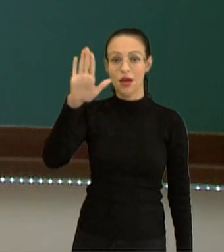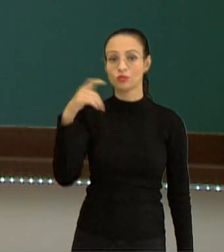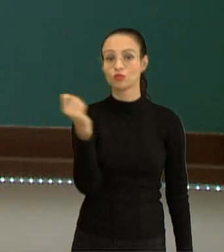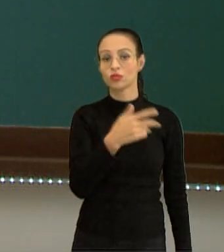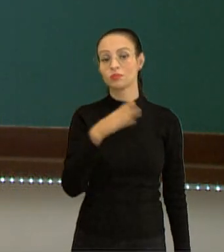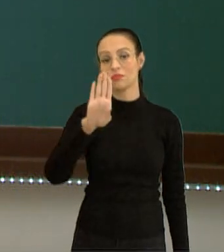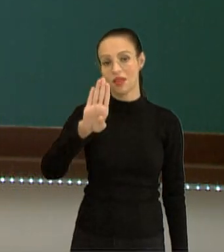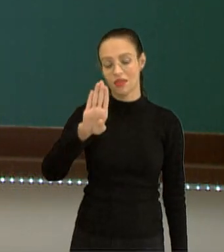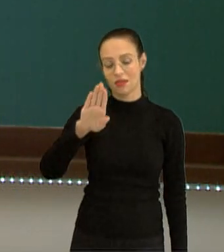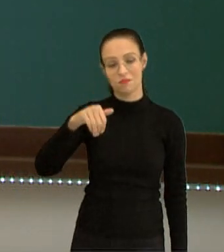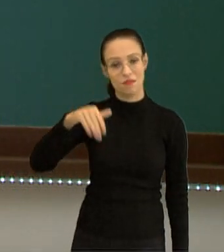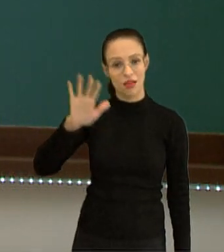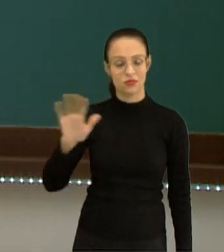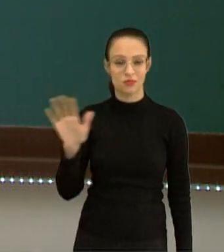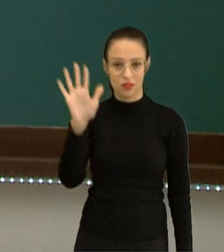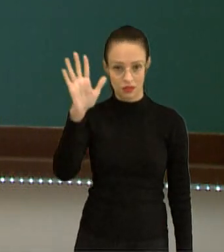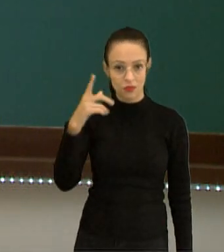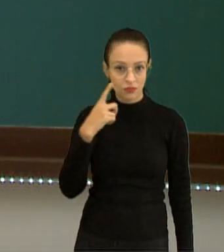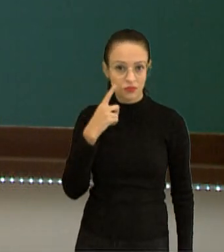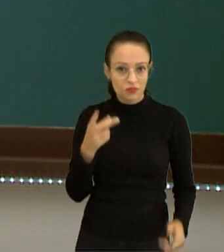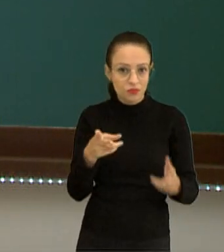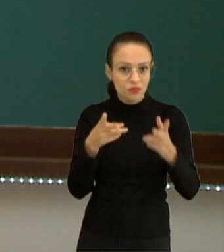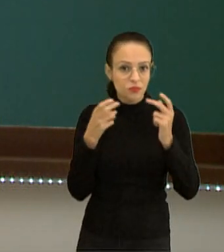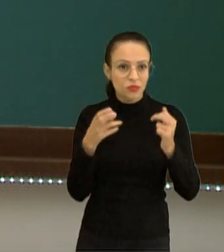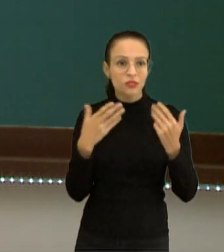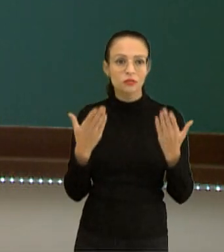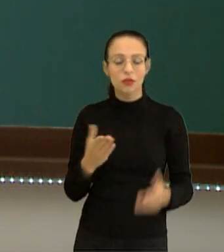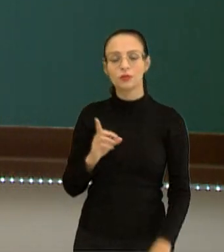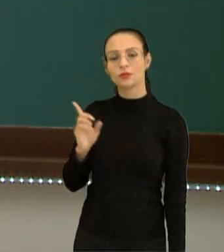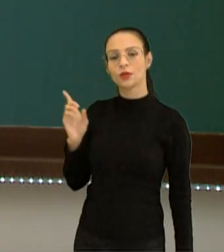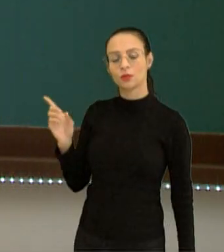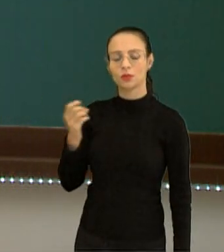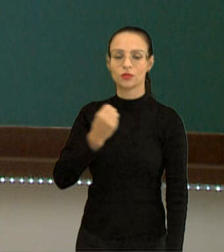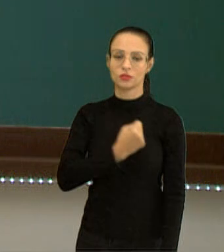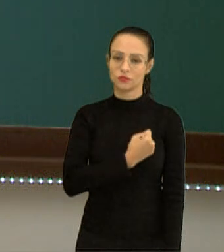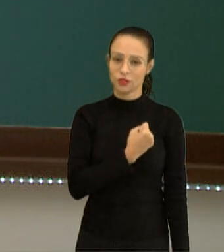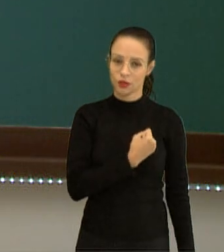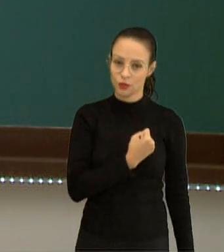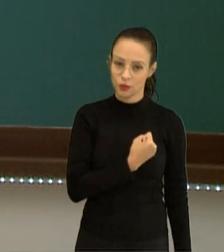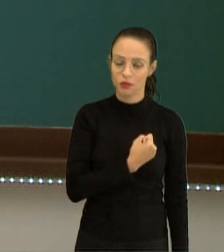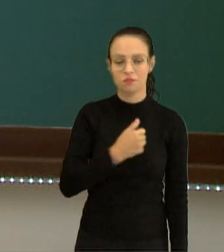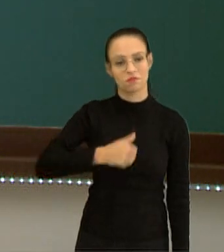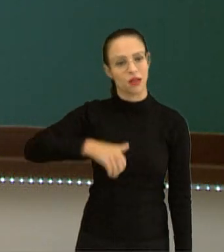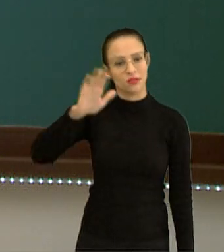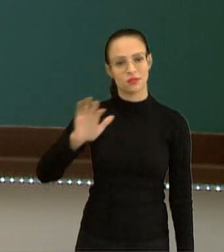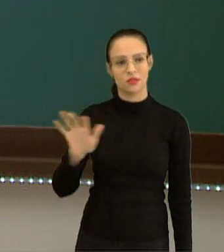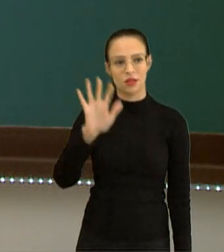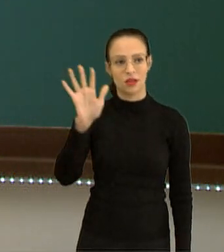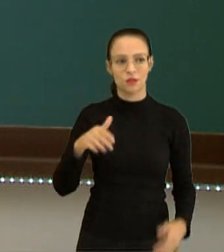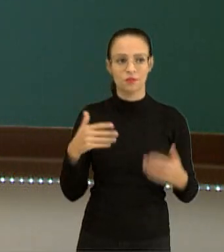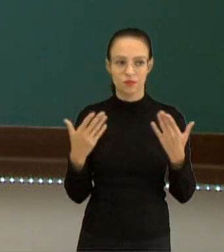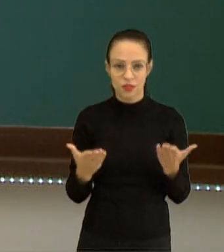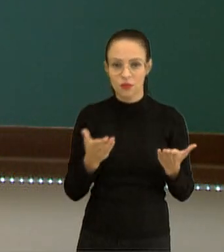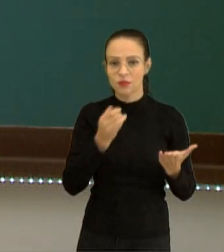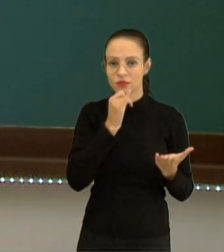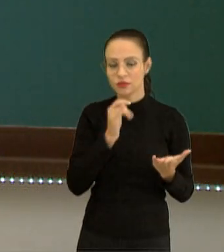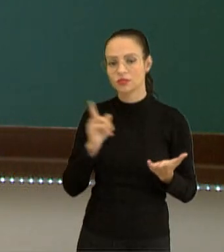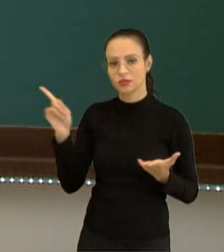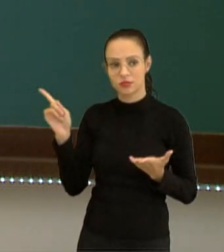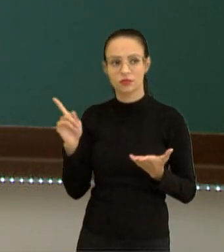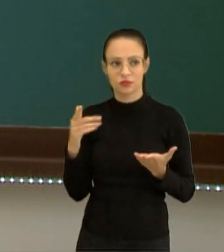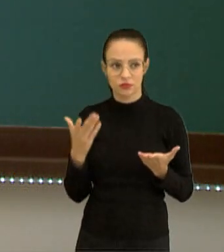ele está acima, tá vendo? Então, esse valor será maior. Então, nesse caso,